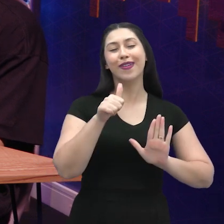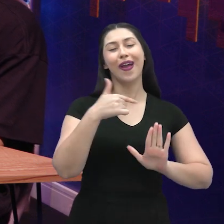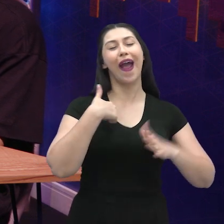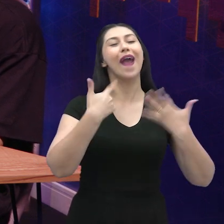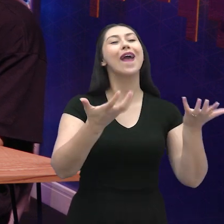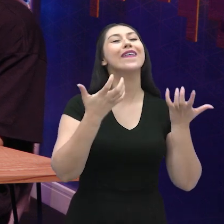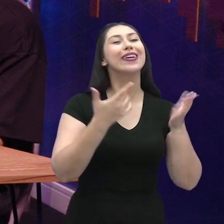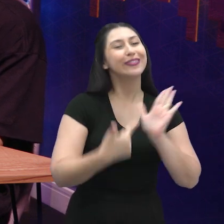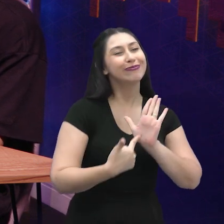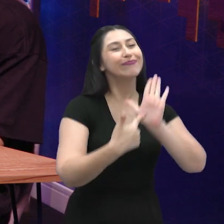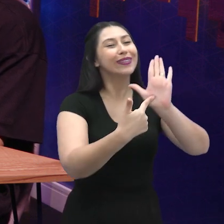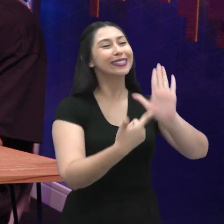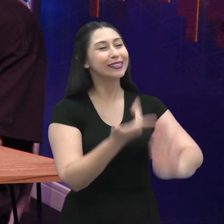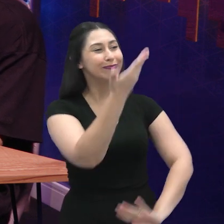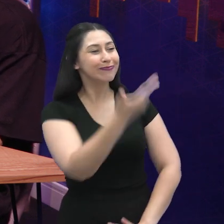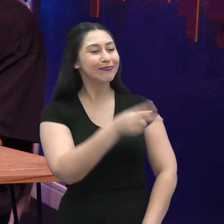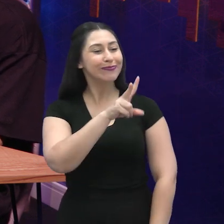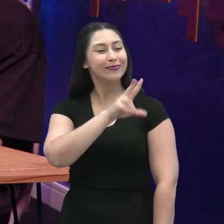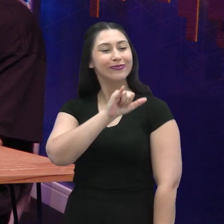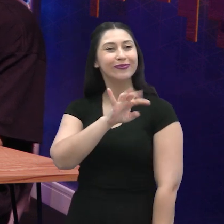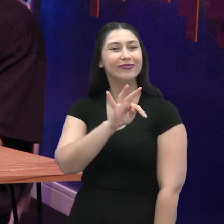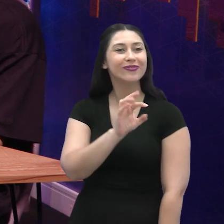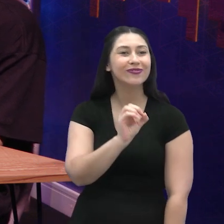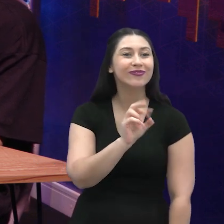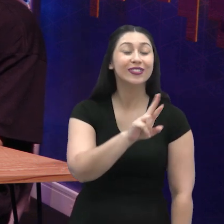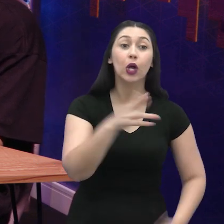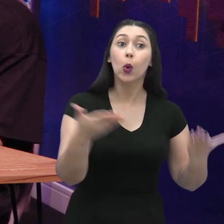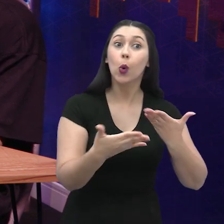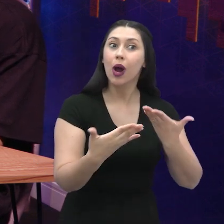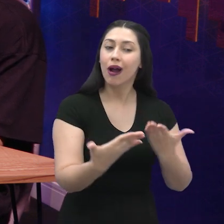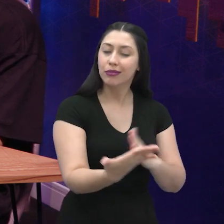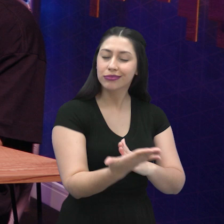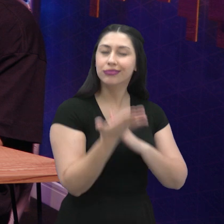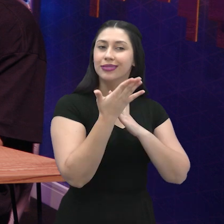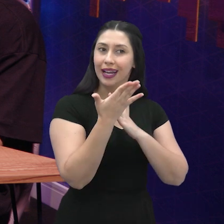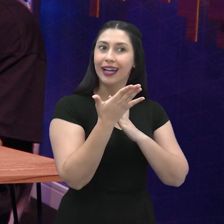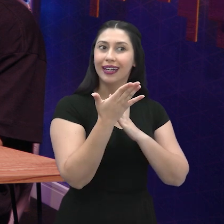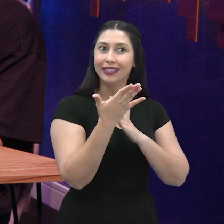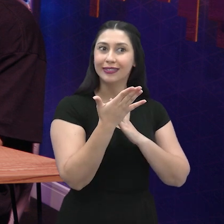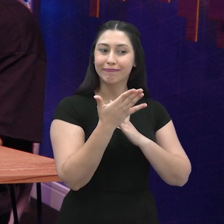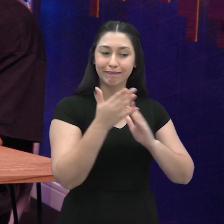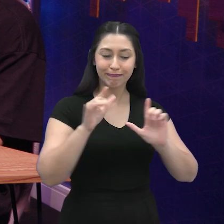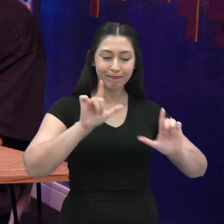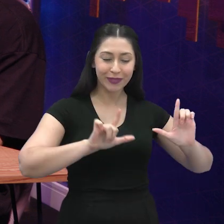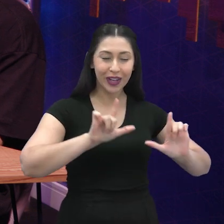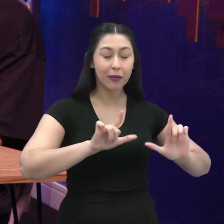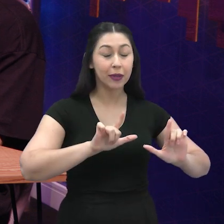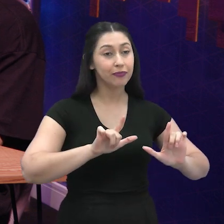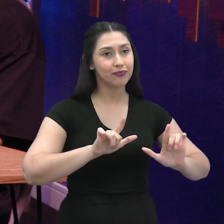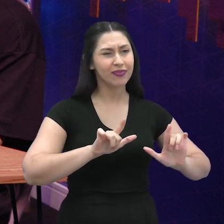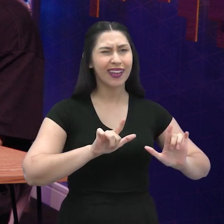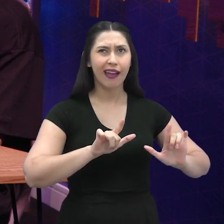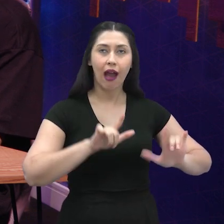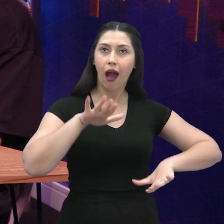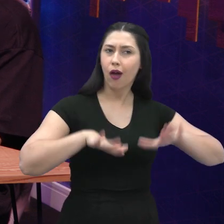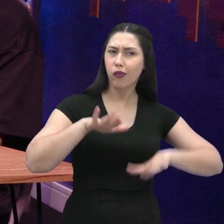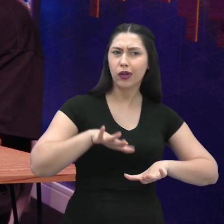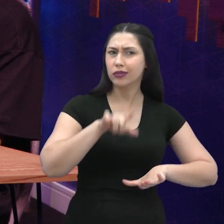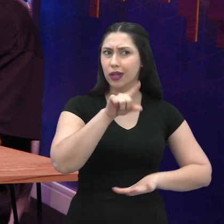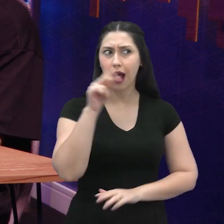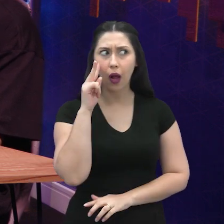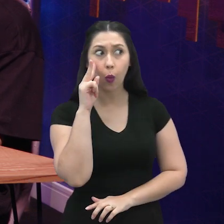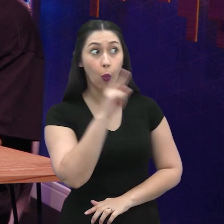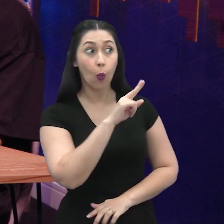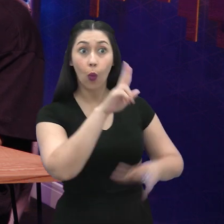eu quero apresentar o Vitor, que tá aqui comigo hoje, que vai me ajudar a conduzir o Pode Ser. E, gente, o Vitor, talvez vocês